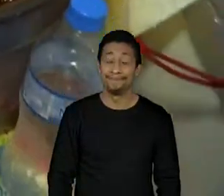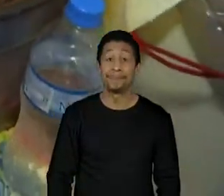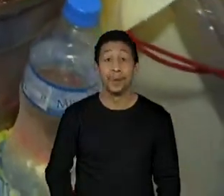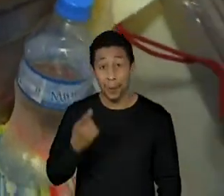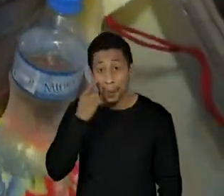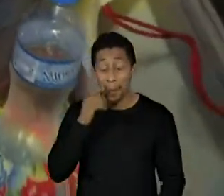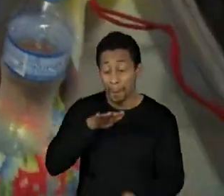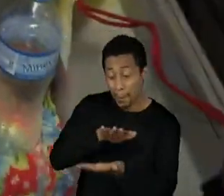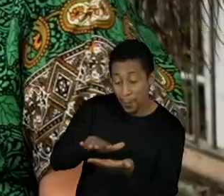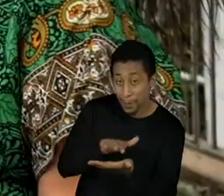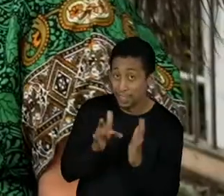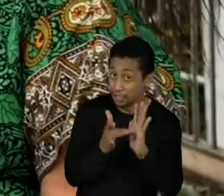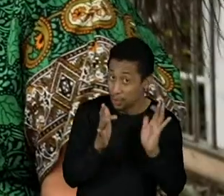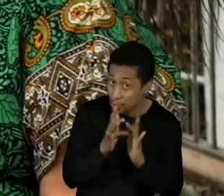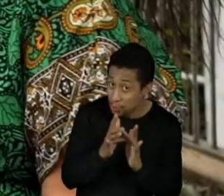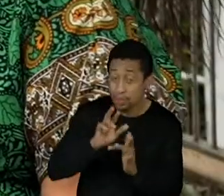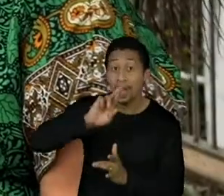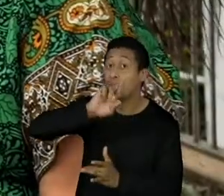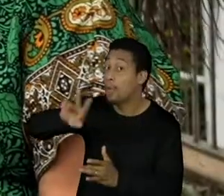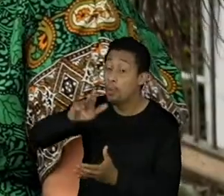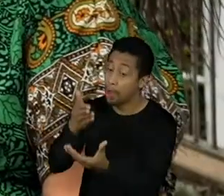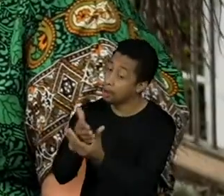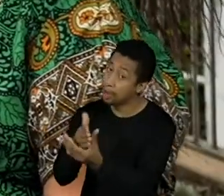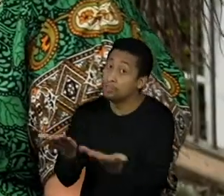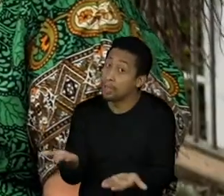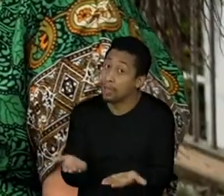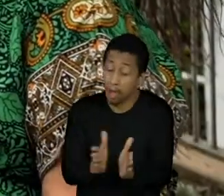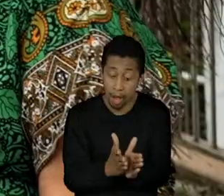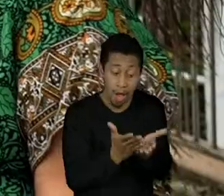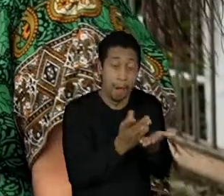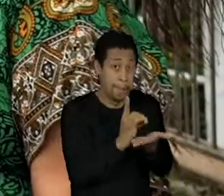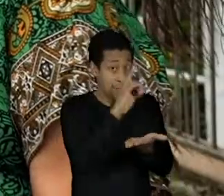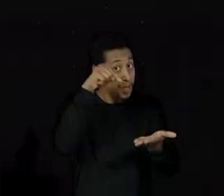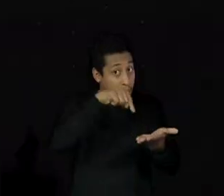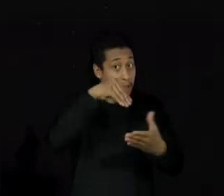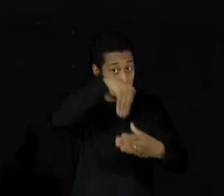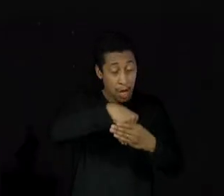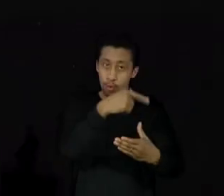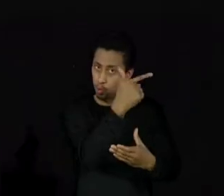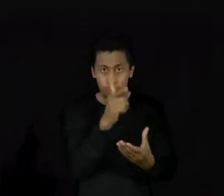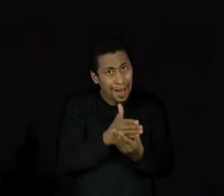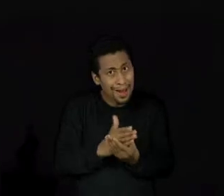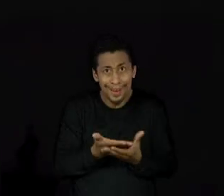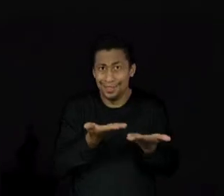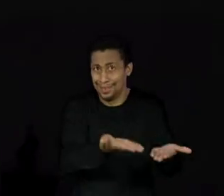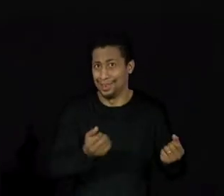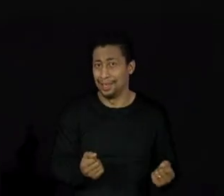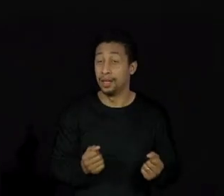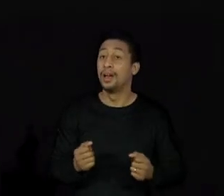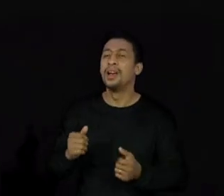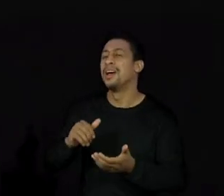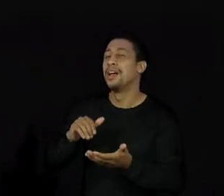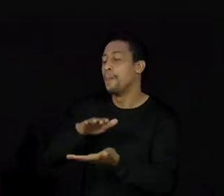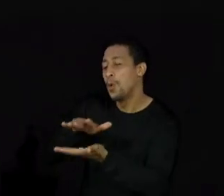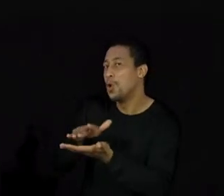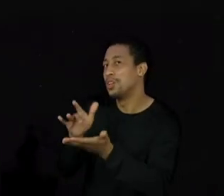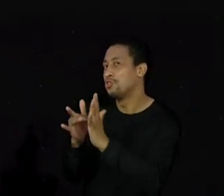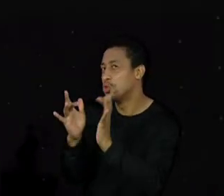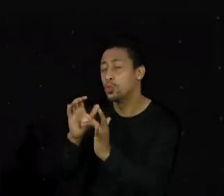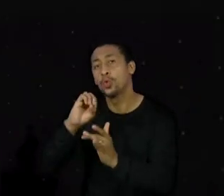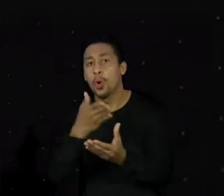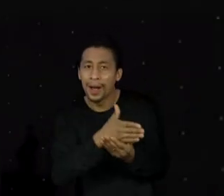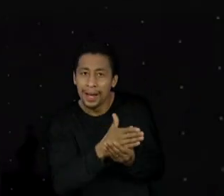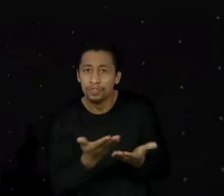Bolinho de Jesus não é acarajé. Se você olhar na Bíblia não fala em acarajé. O bolinho chama acarajé mesmo ou é bolinho de Jesus? É